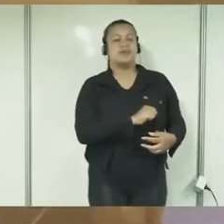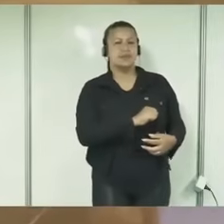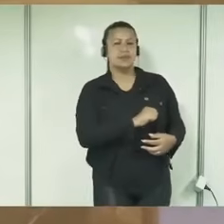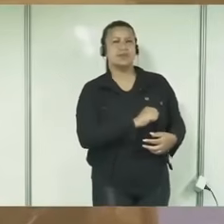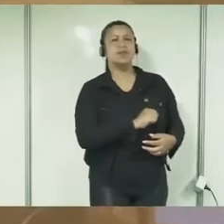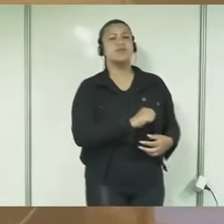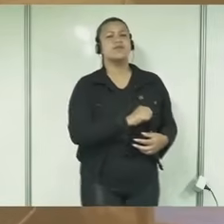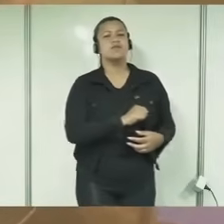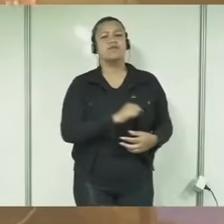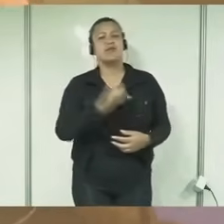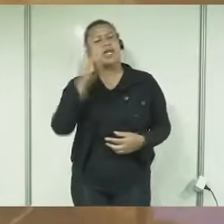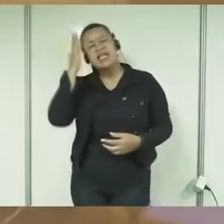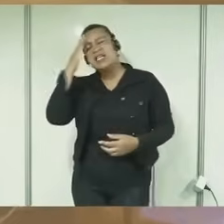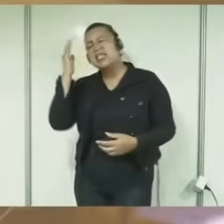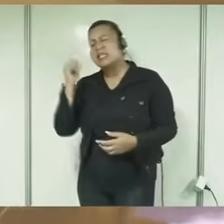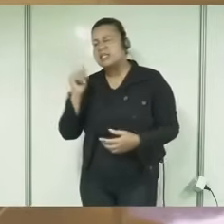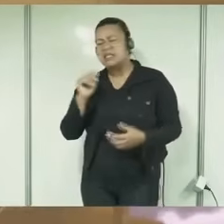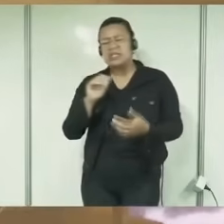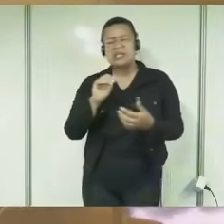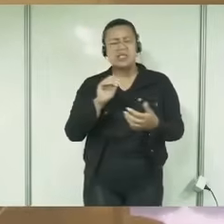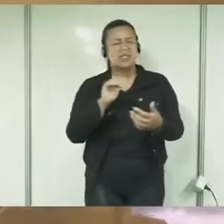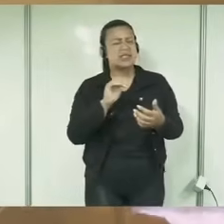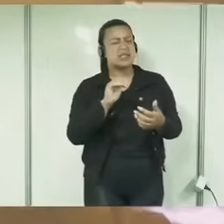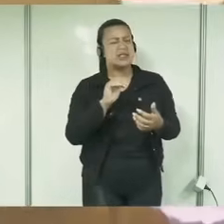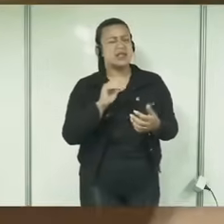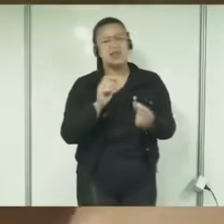Sei que nada faço,